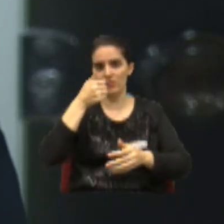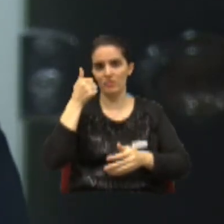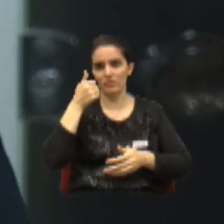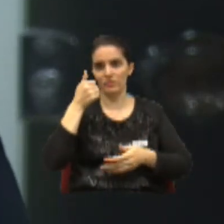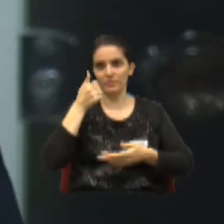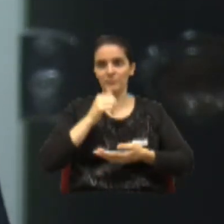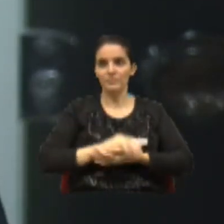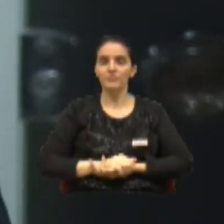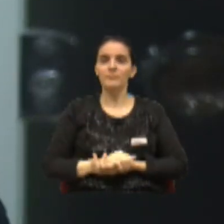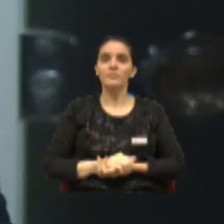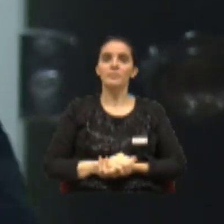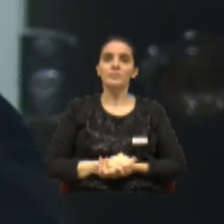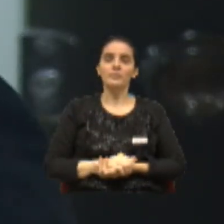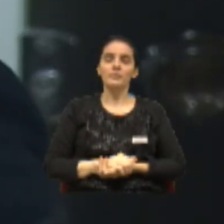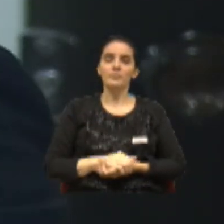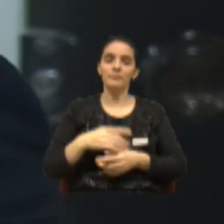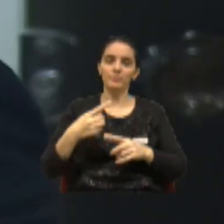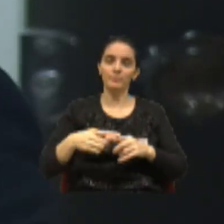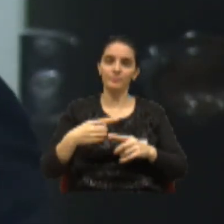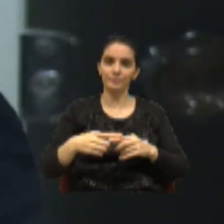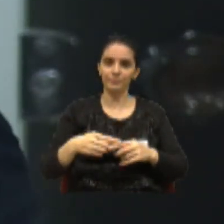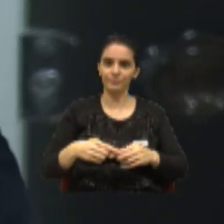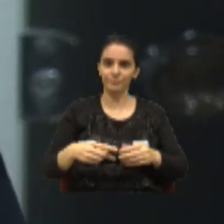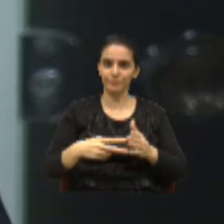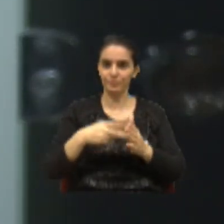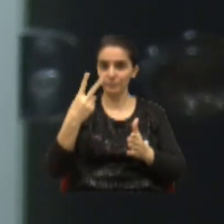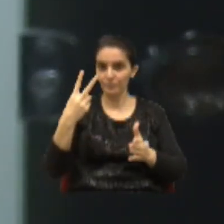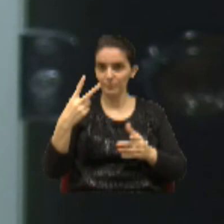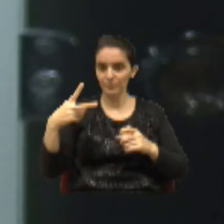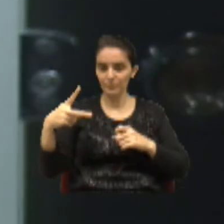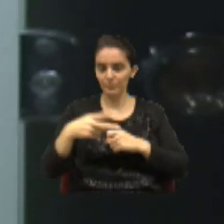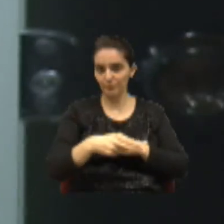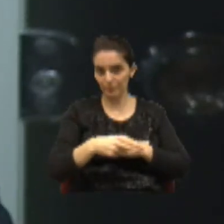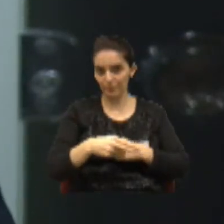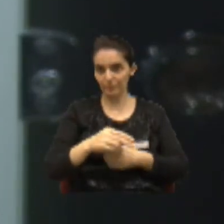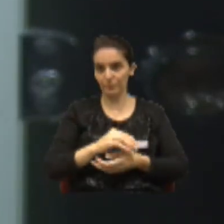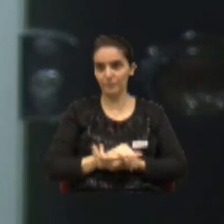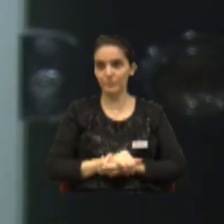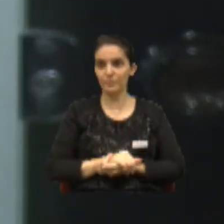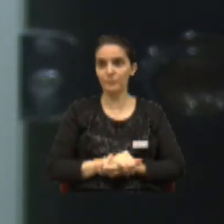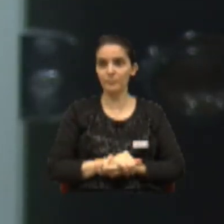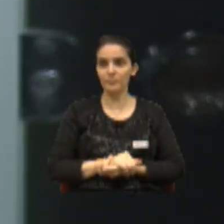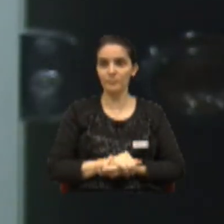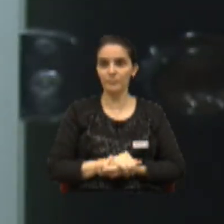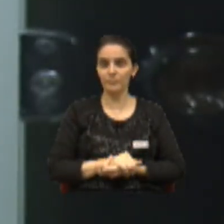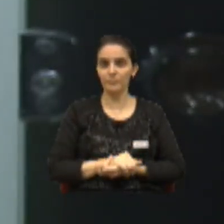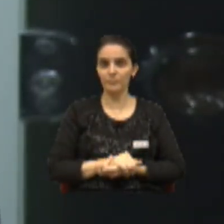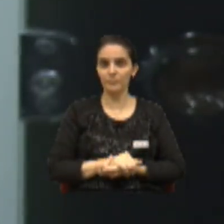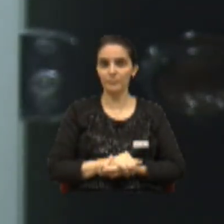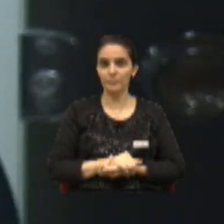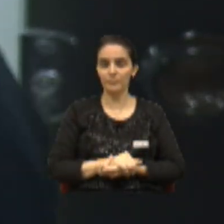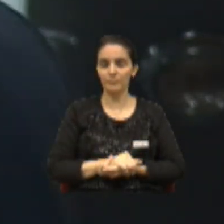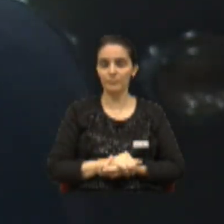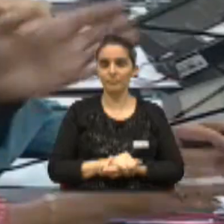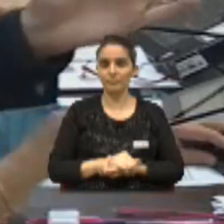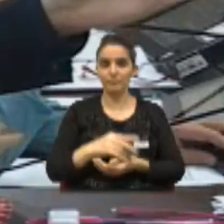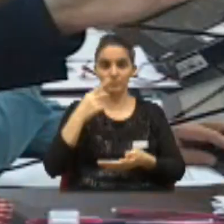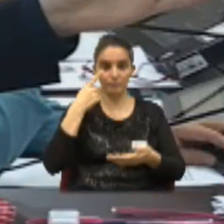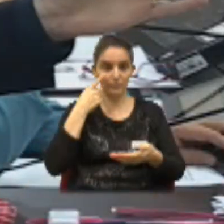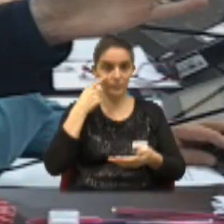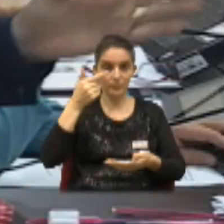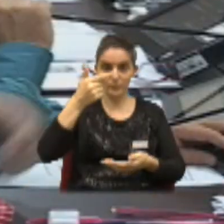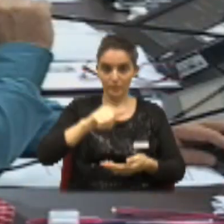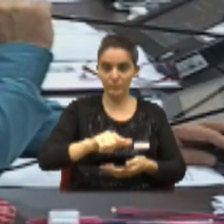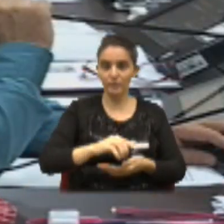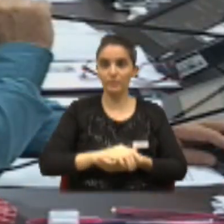uma segunda cirurgia, até por fazer me fugiu o nome, a revisão. Então, você